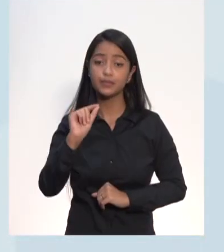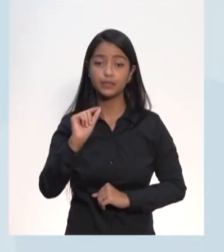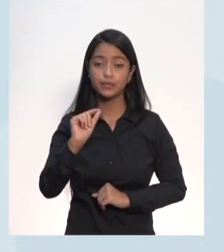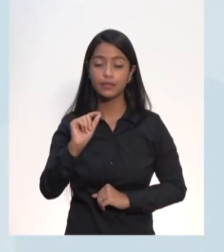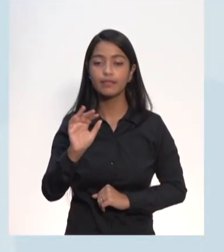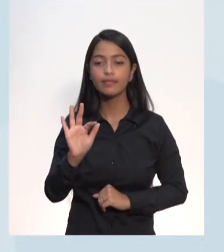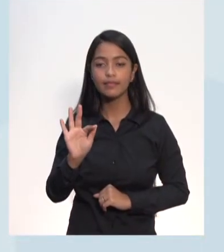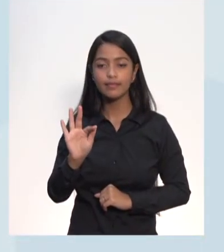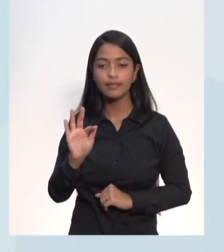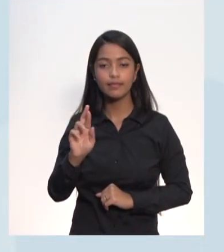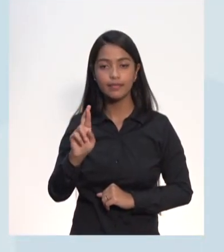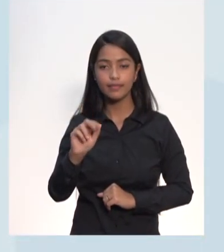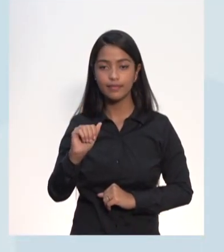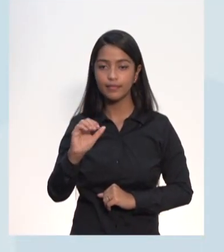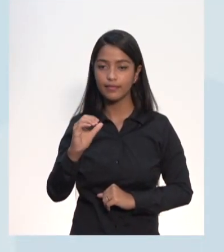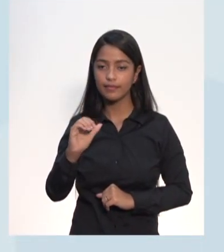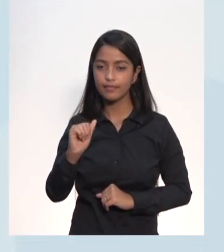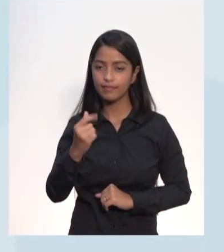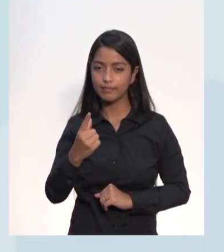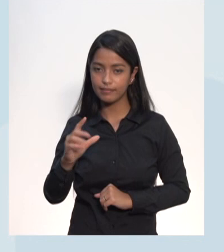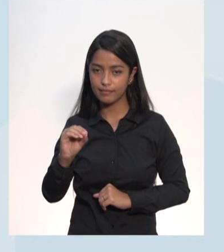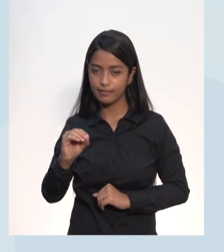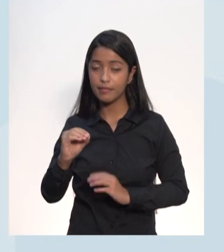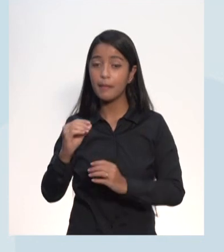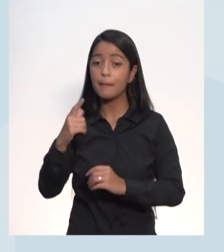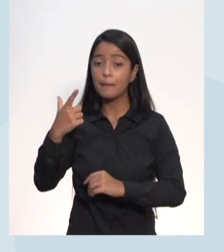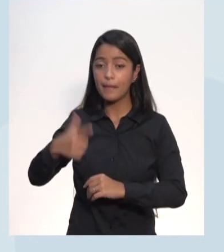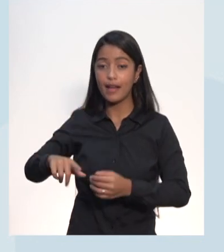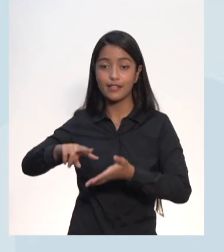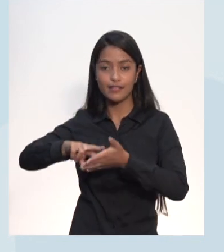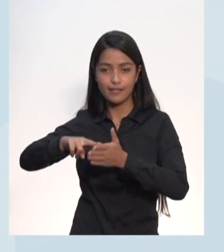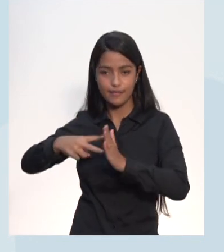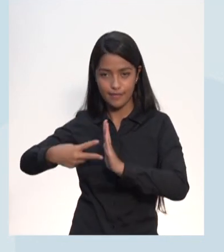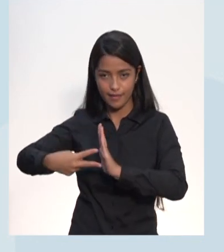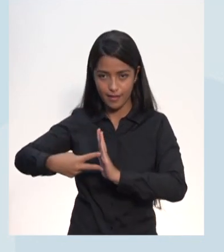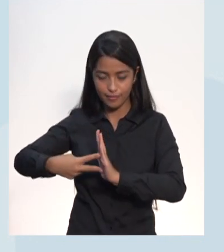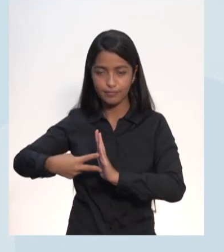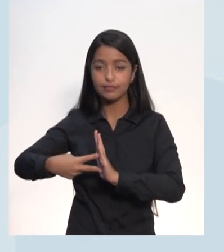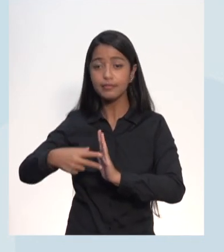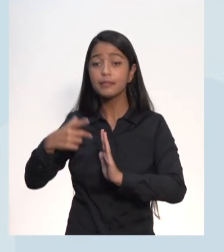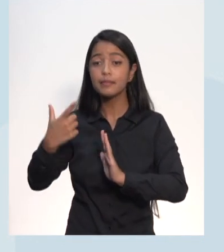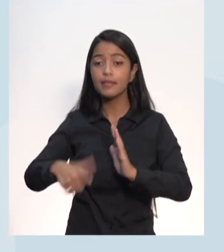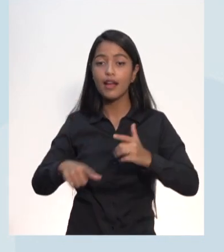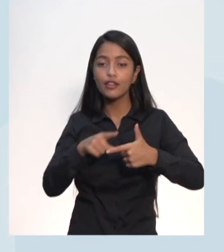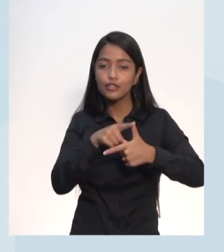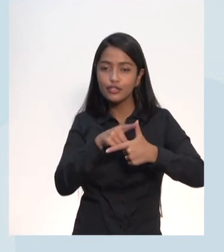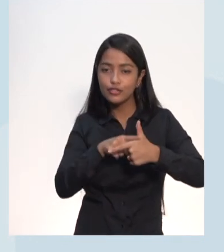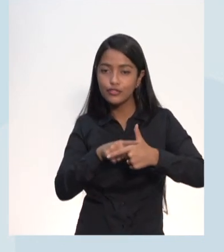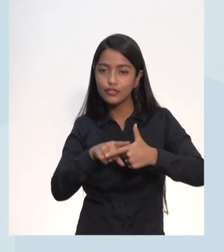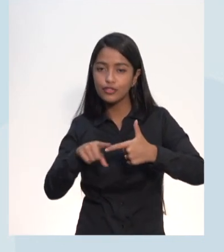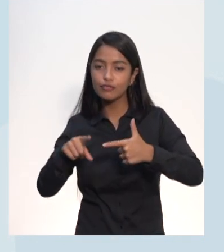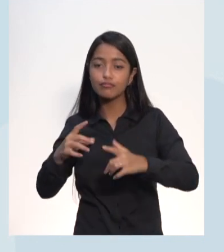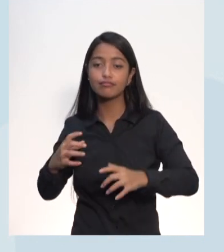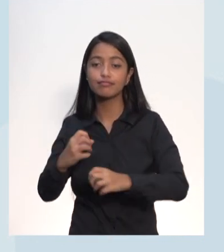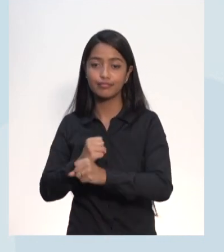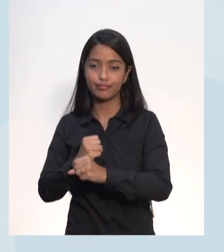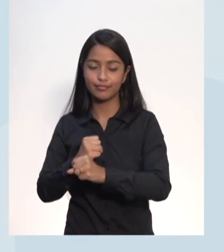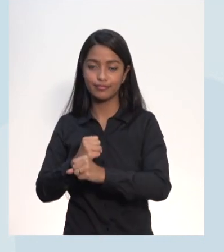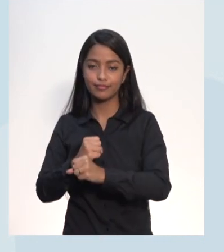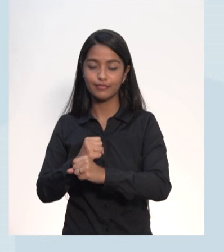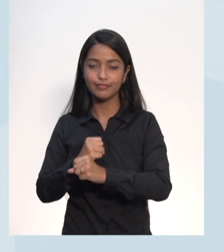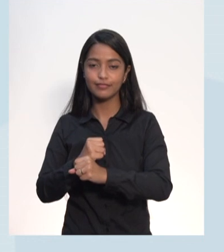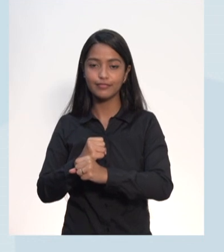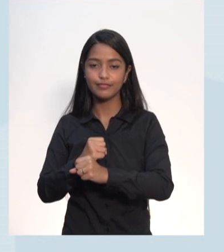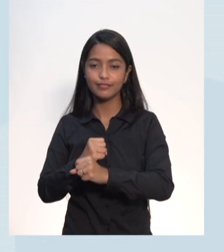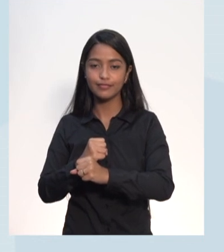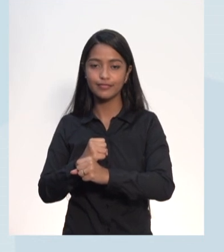seus significados como parte de inteiros, resultado da divisão. Mas, também